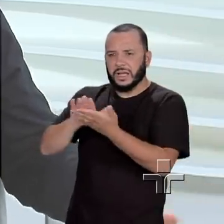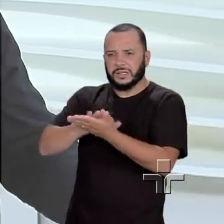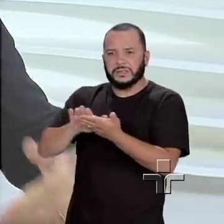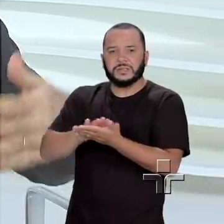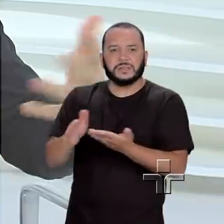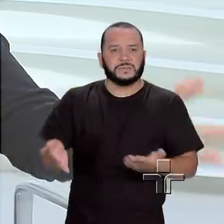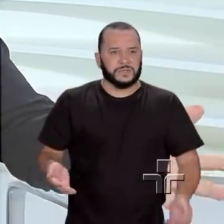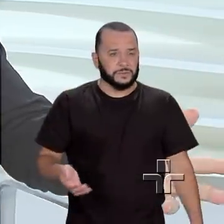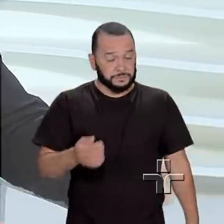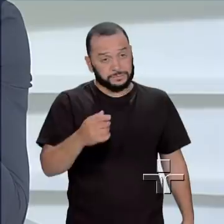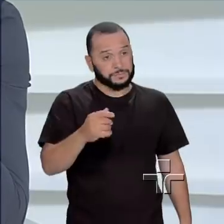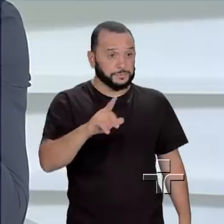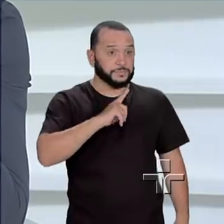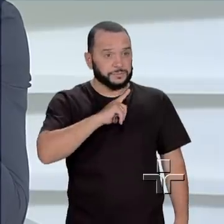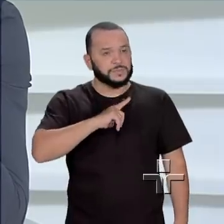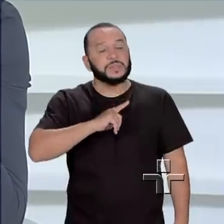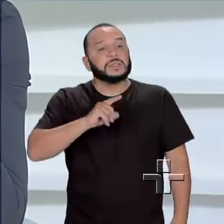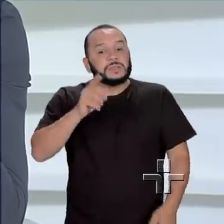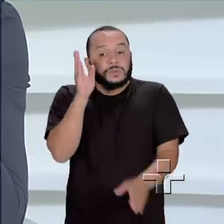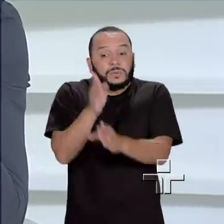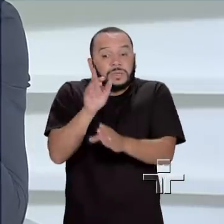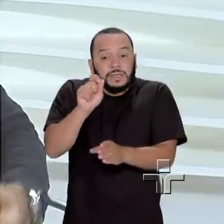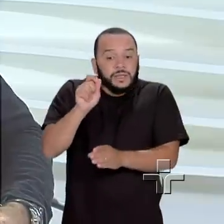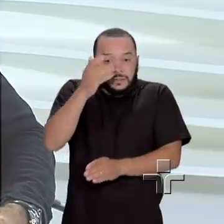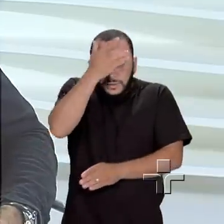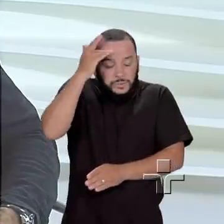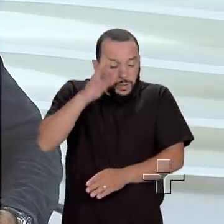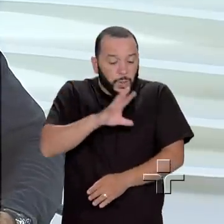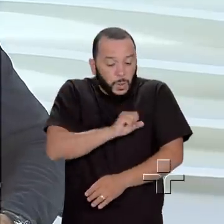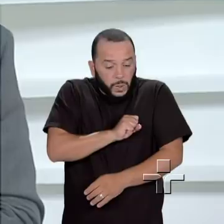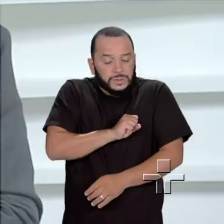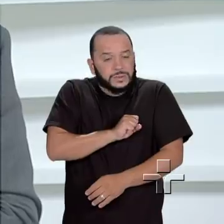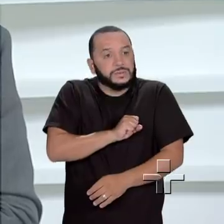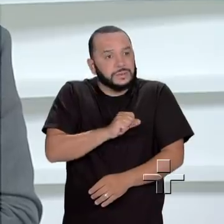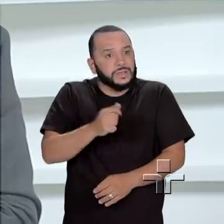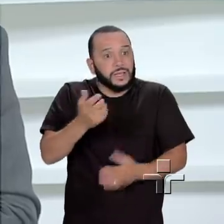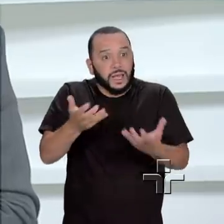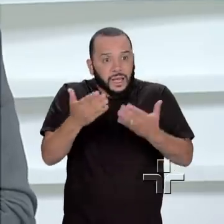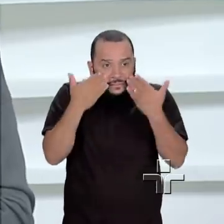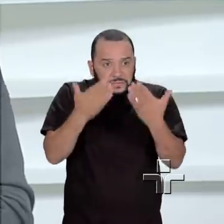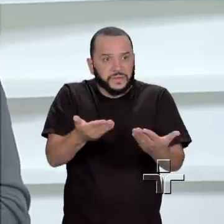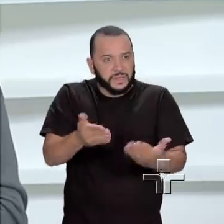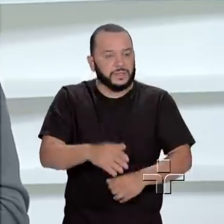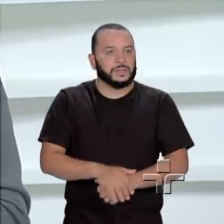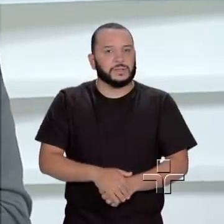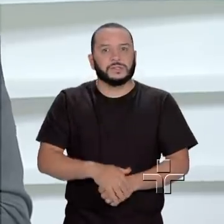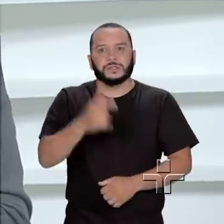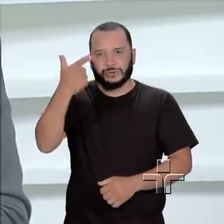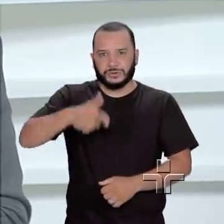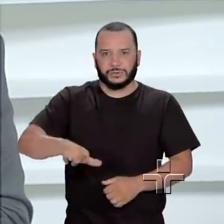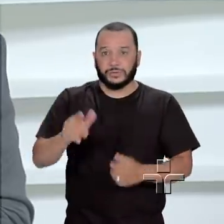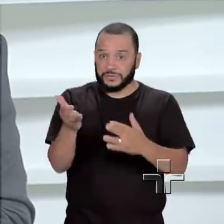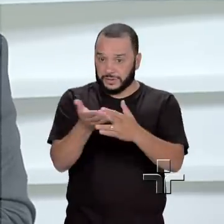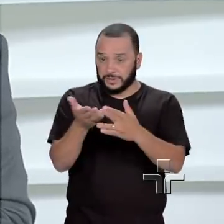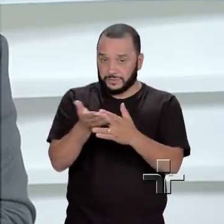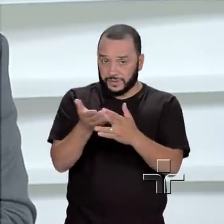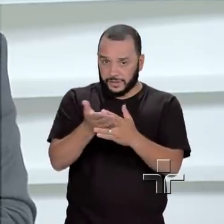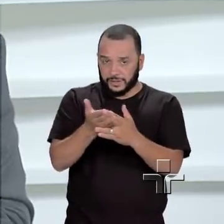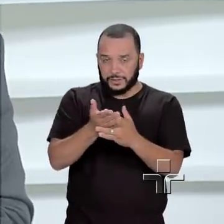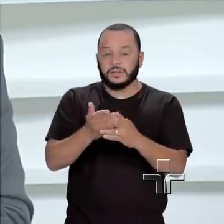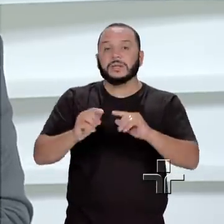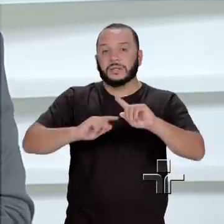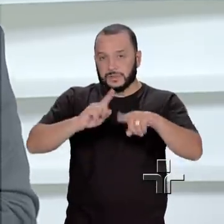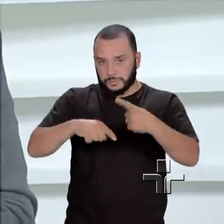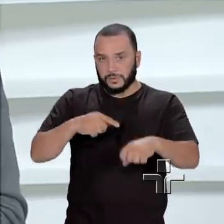gosta daquilo, quem é que quer ver aquilo. Bom senso e experimentação. A gente tem que ir para o intervalo, a gente volta